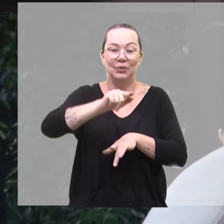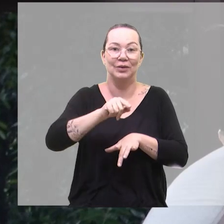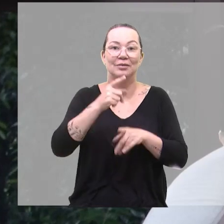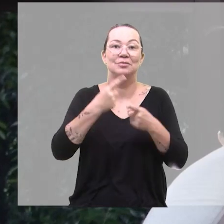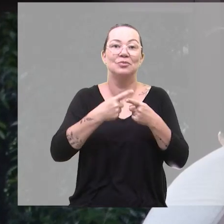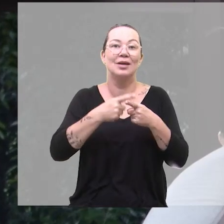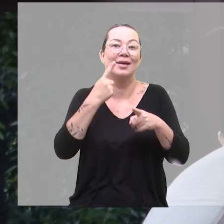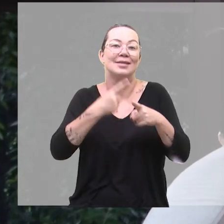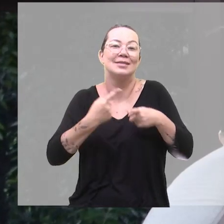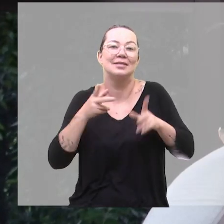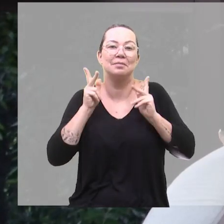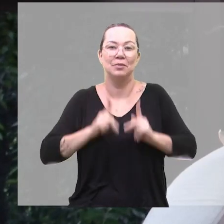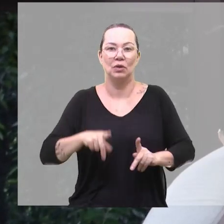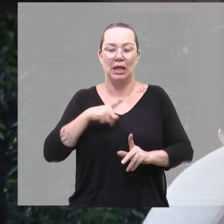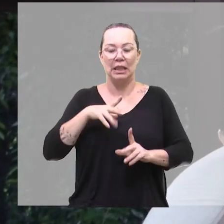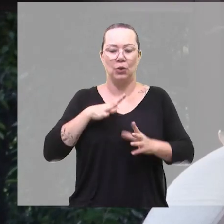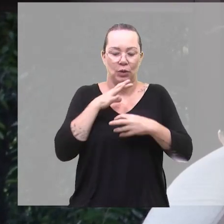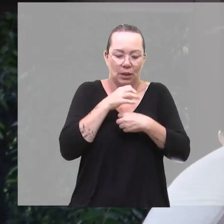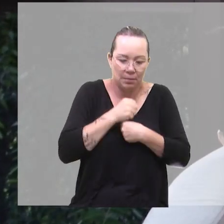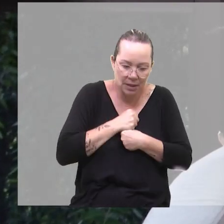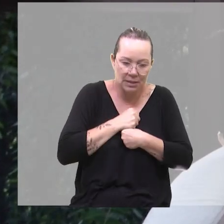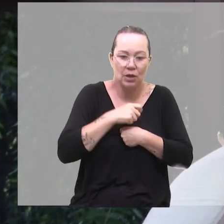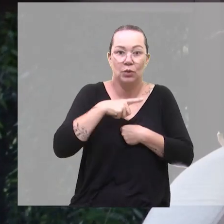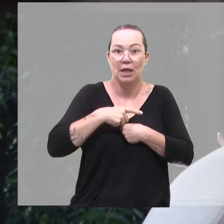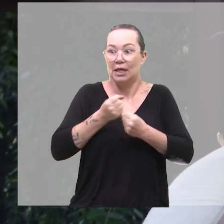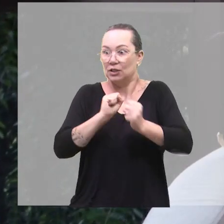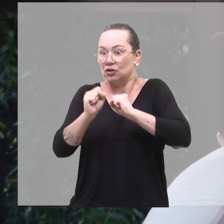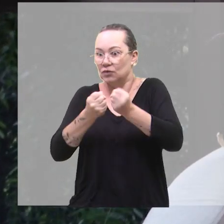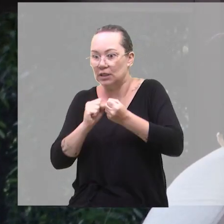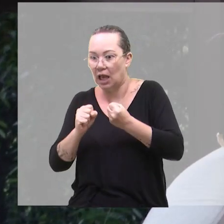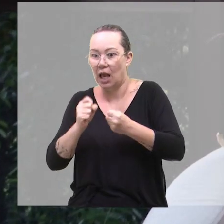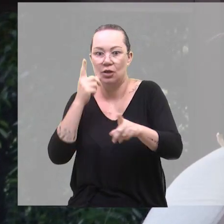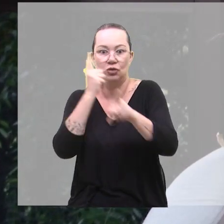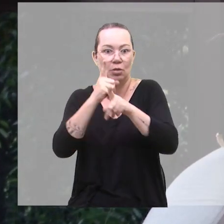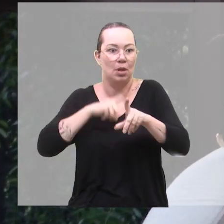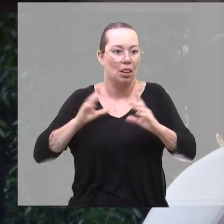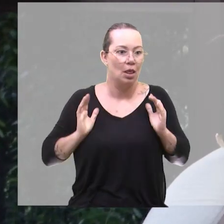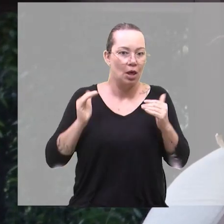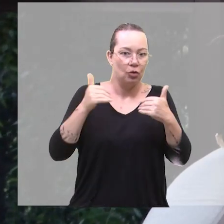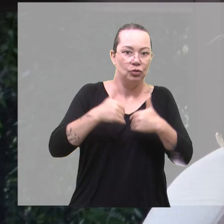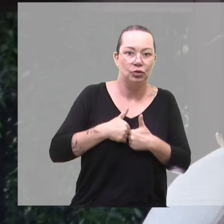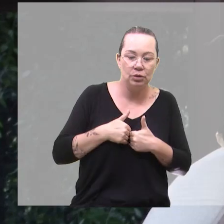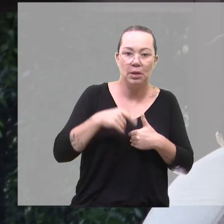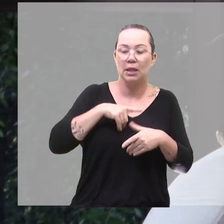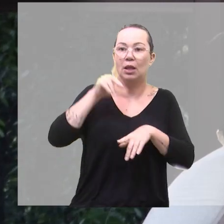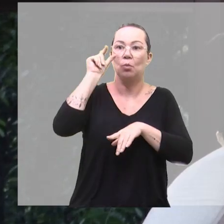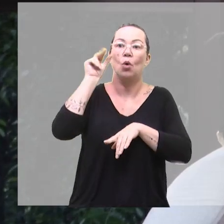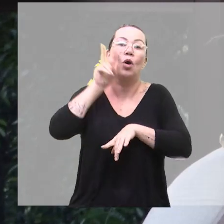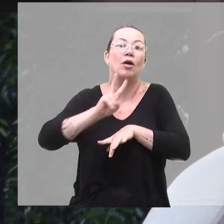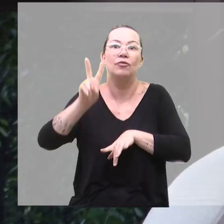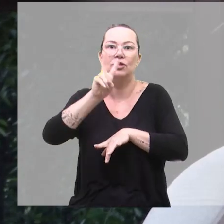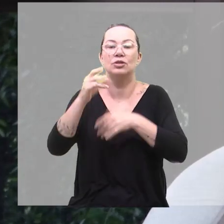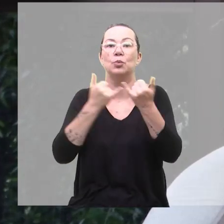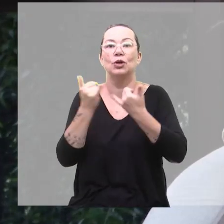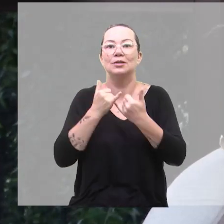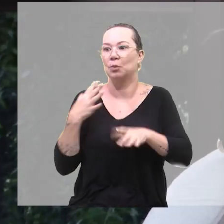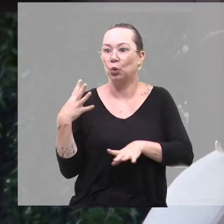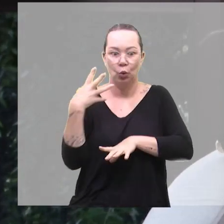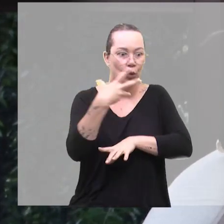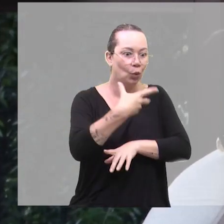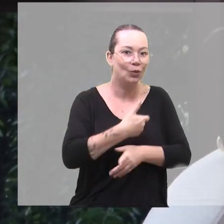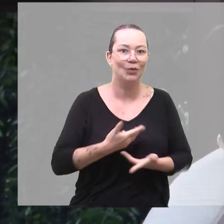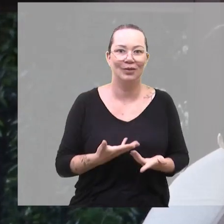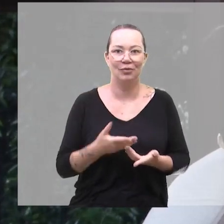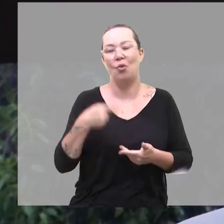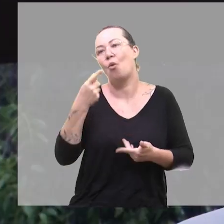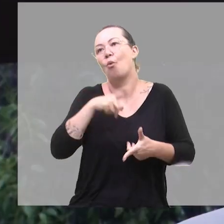eu falo isso porque, às vezes, a pessoa tem uma depressão, tem hiperatividade, descobre que tem autismo e ainda tem uma baixa visão, por